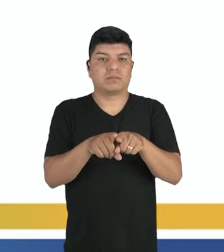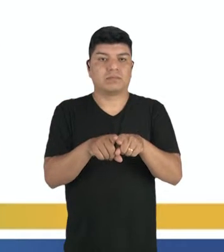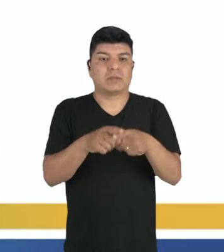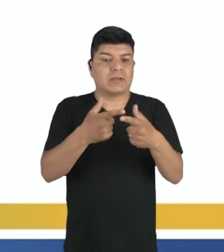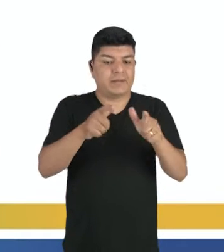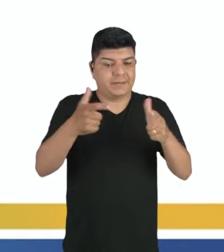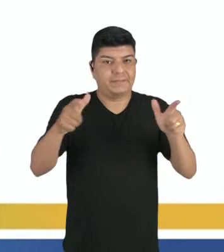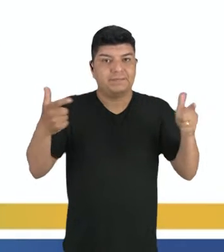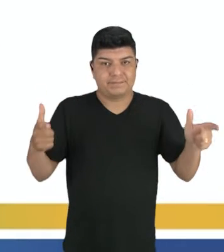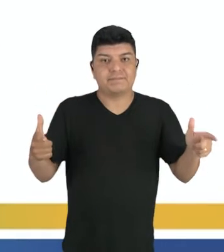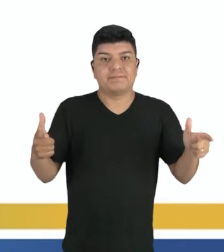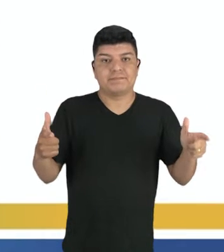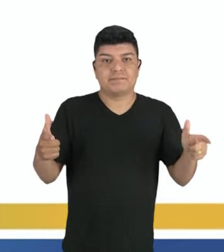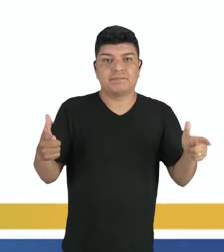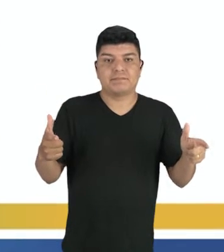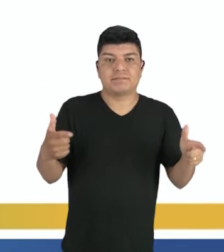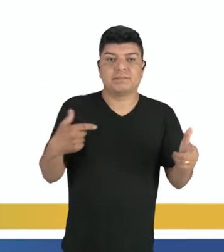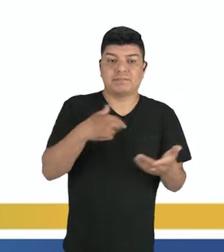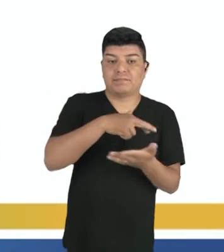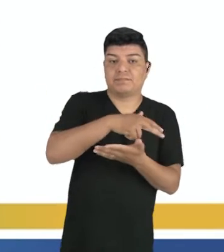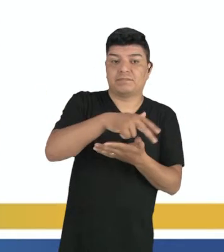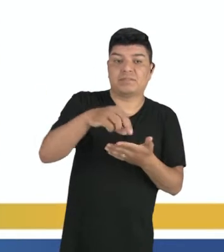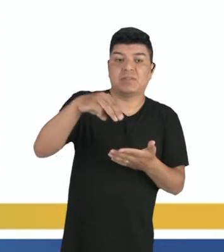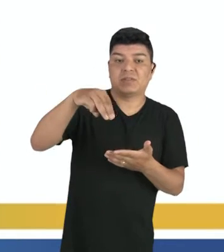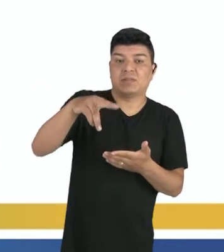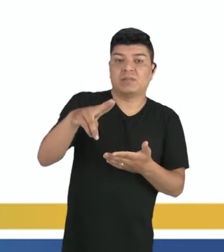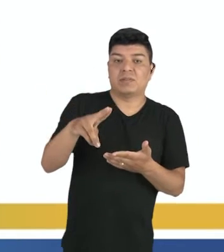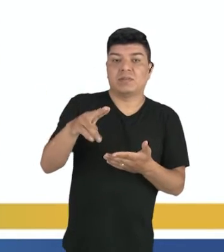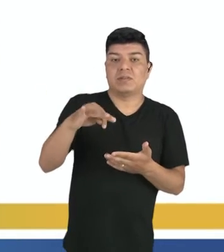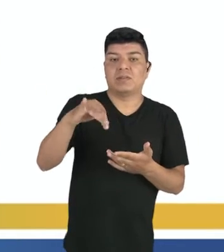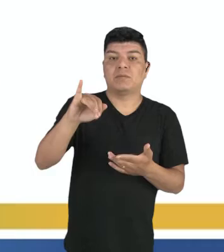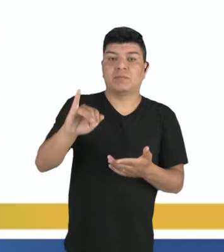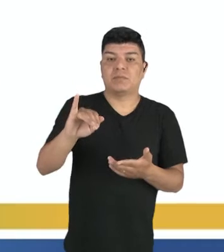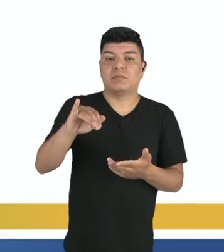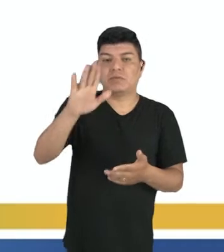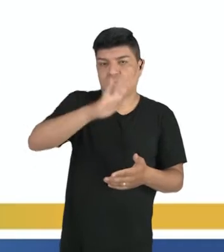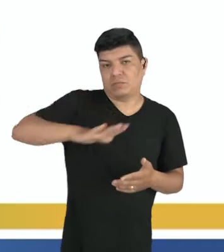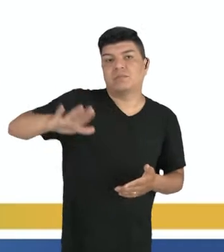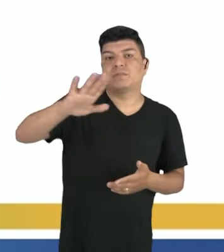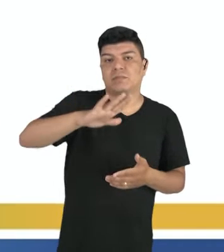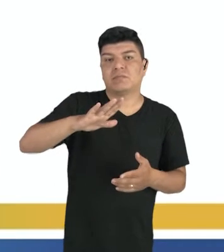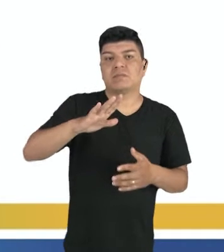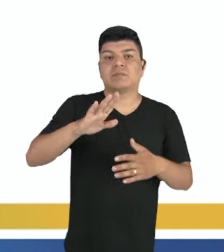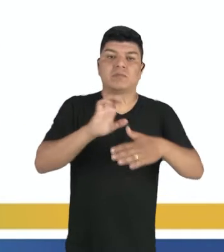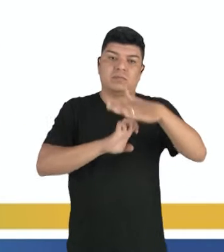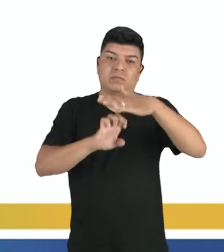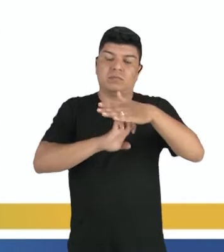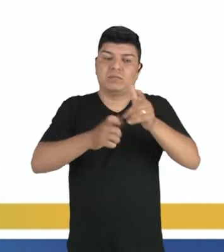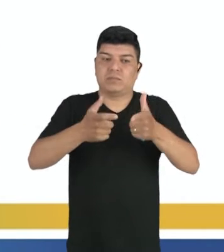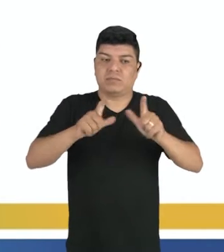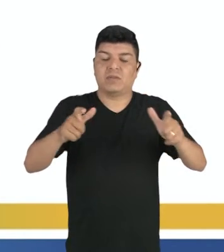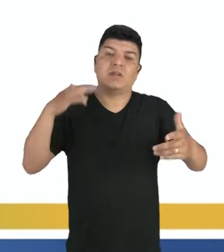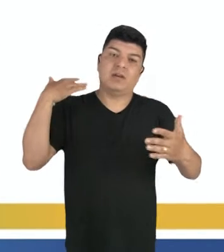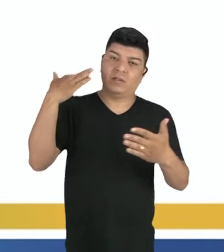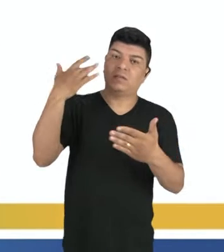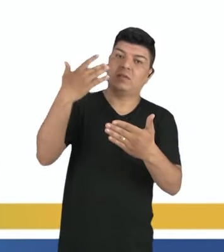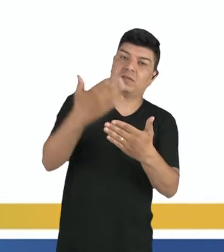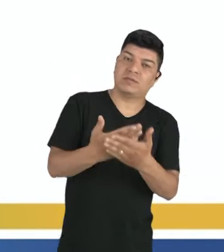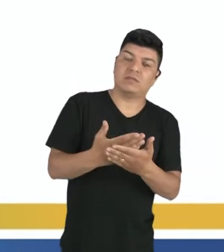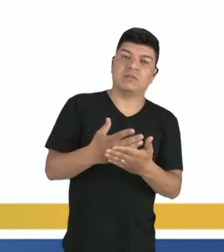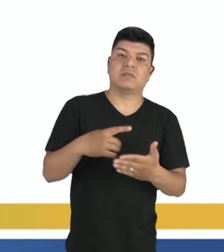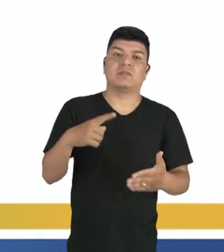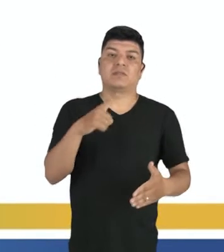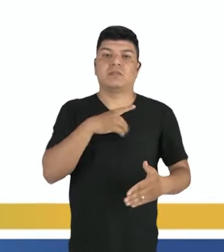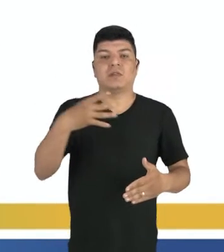a ampliar os seus horizontes aí, as multinacionais, e a indústria brasileira continuava a crescer como até hoje, né? Nós estamos